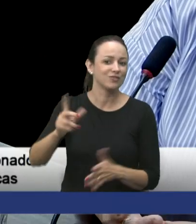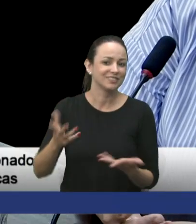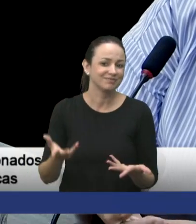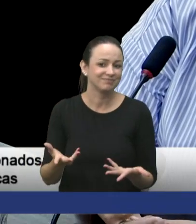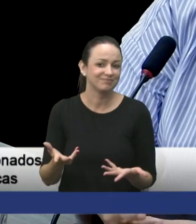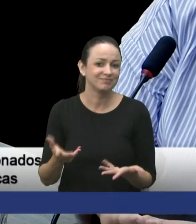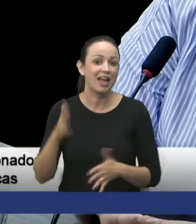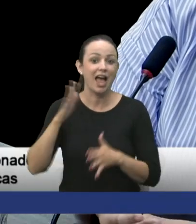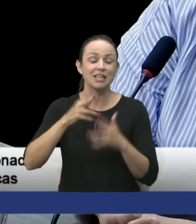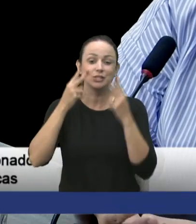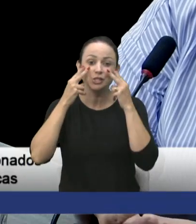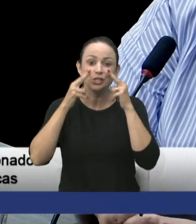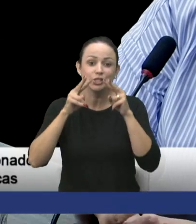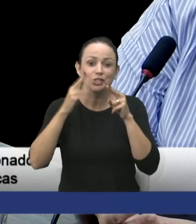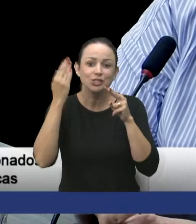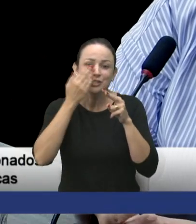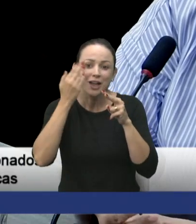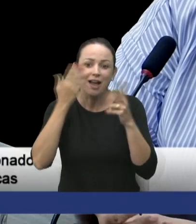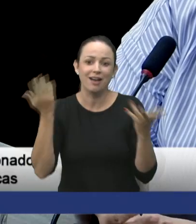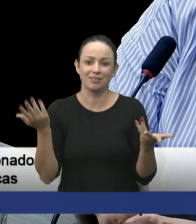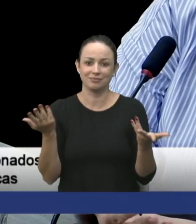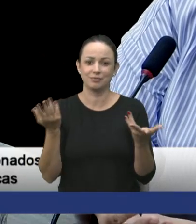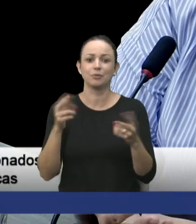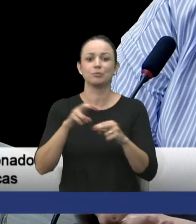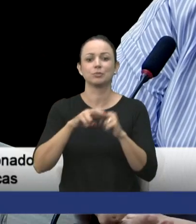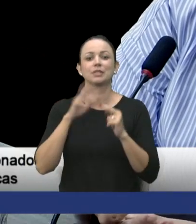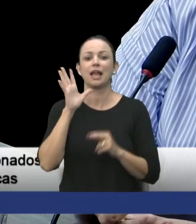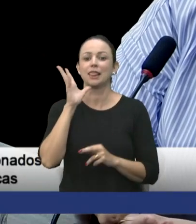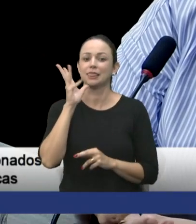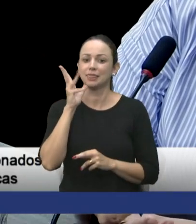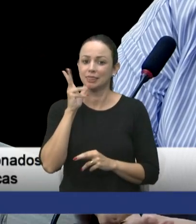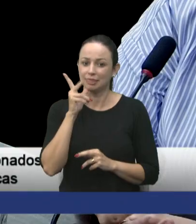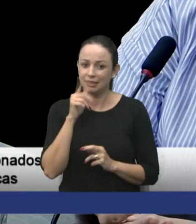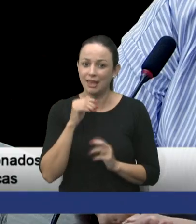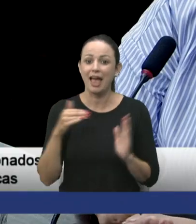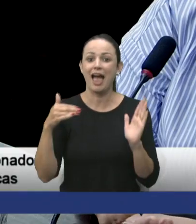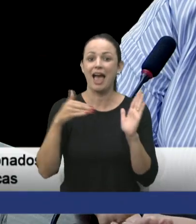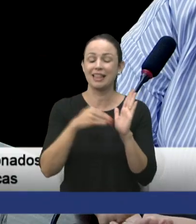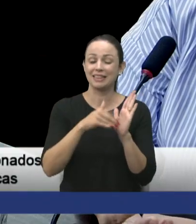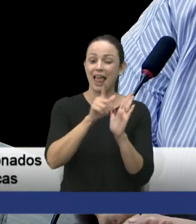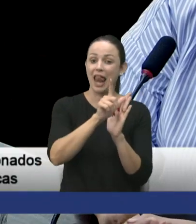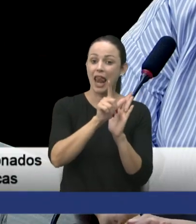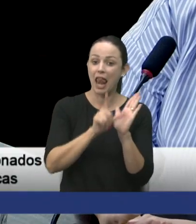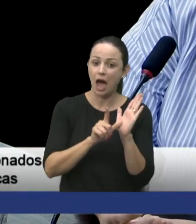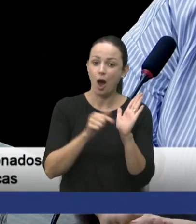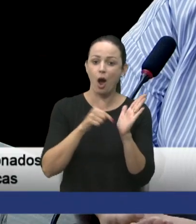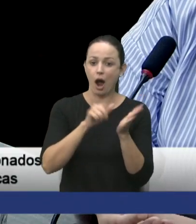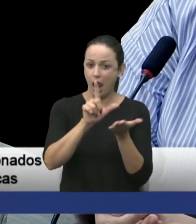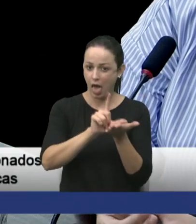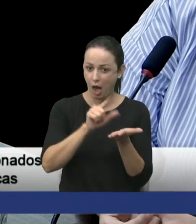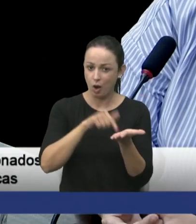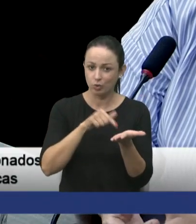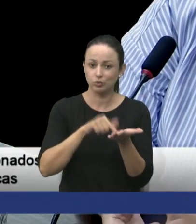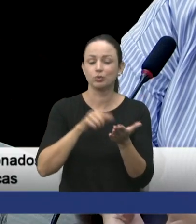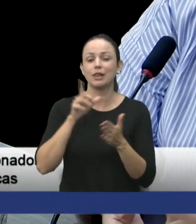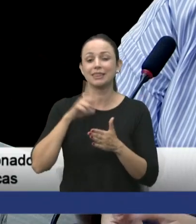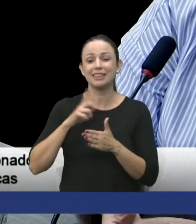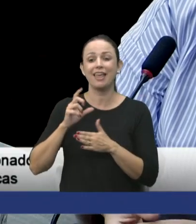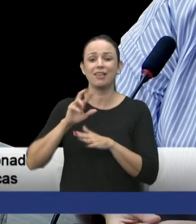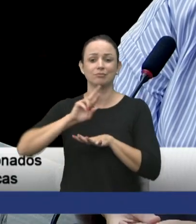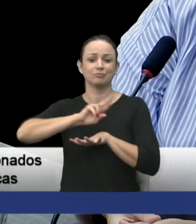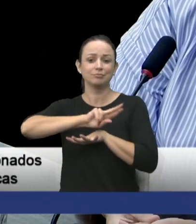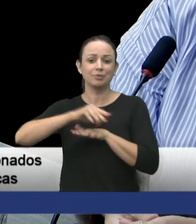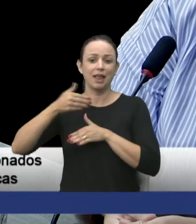ela não enxerga. Então, por isso que é demorado. Até laudar essa criança tem que passar por várias etapas. Hoje, graças a